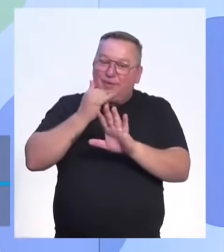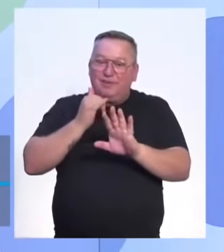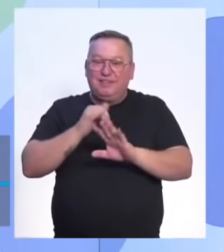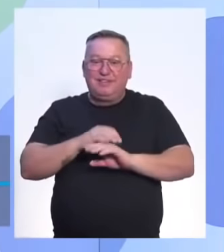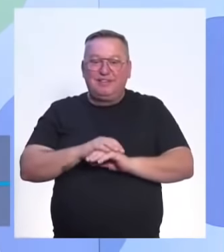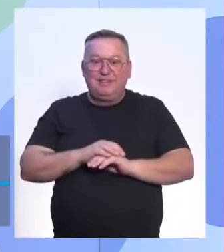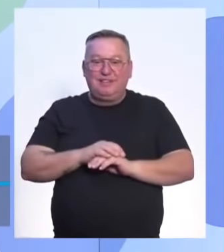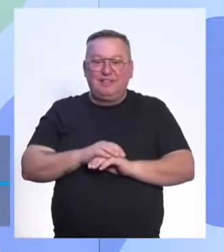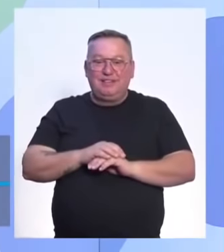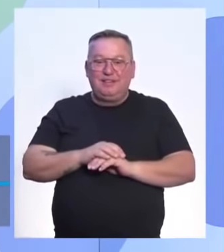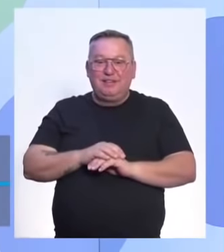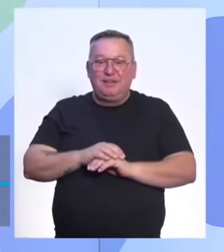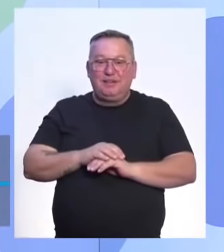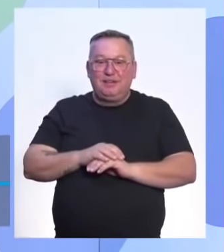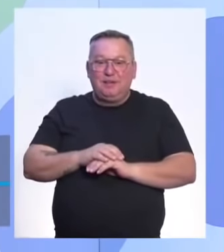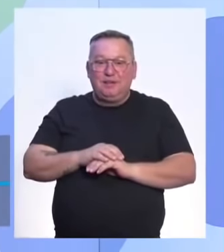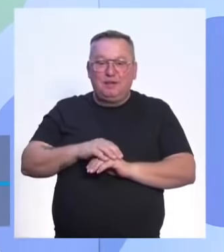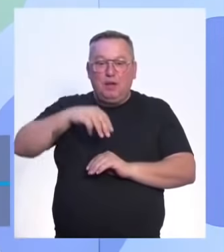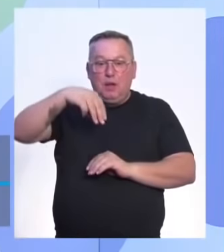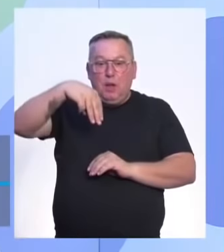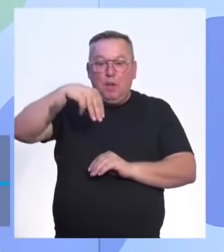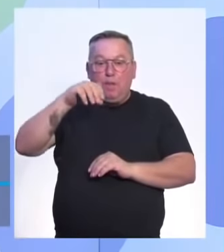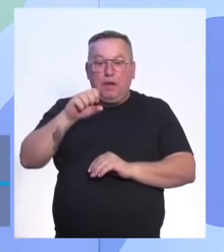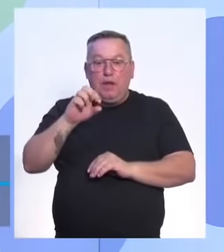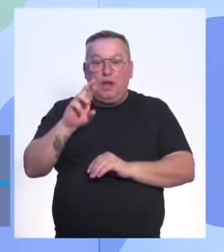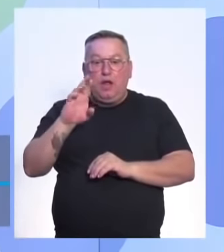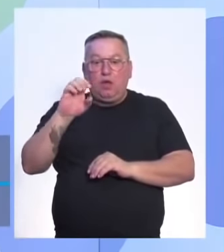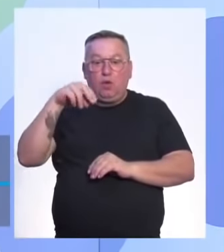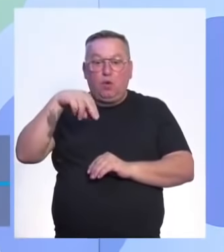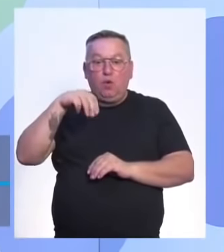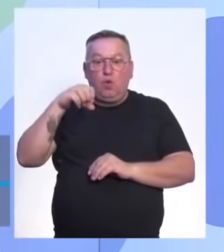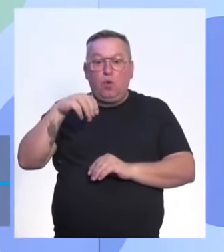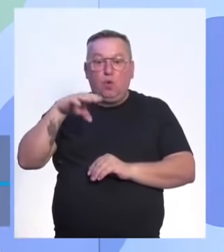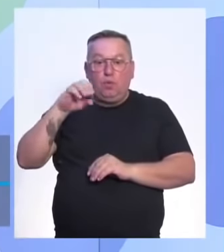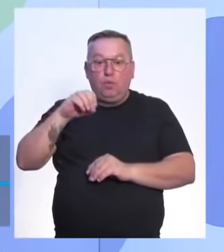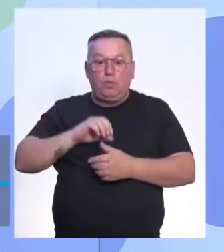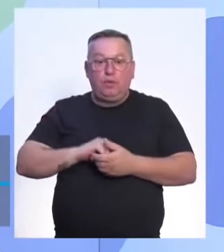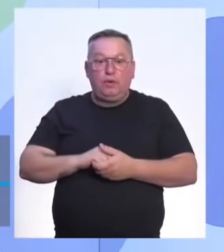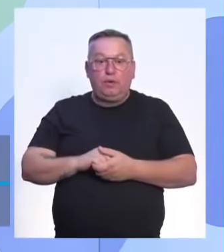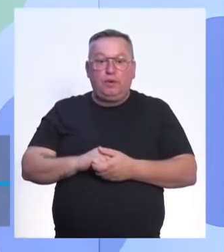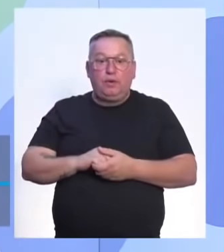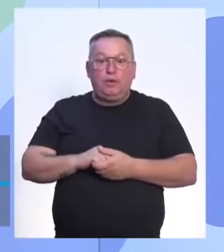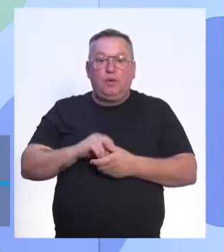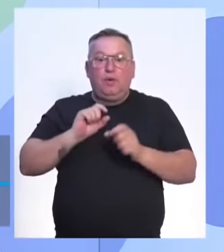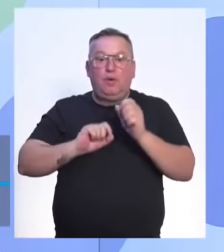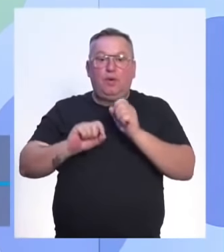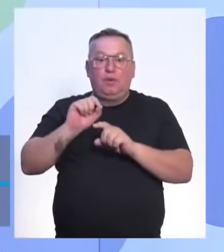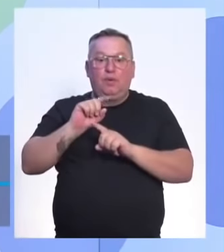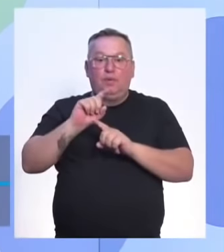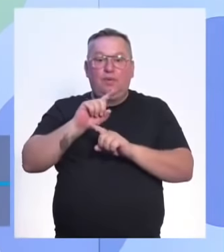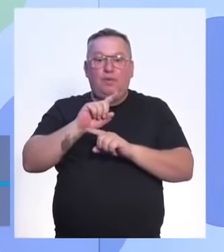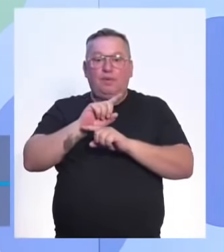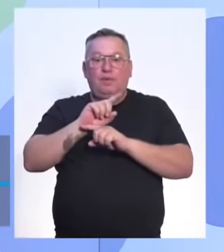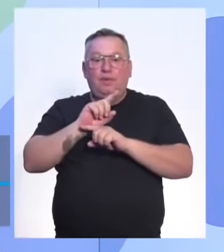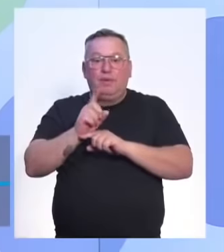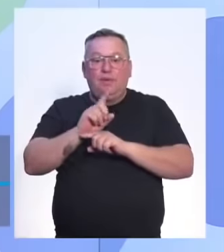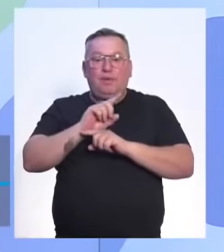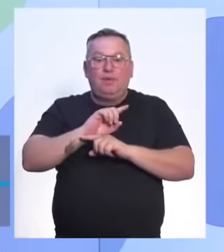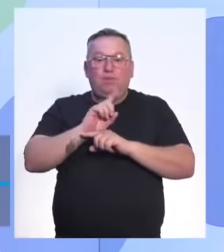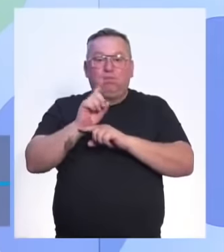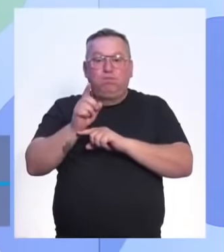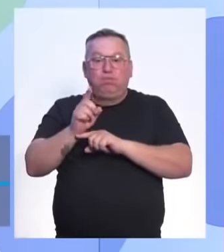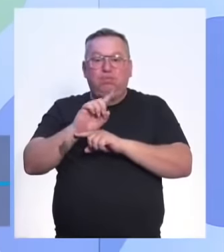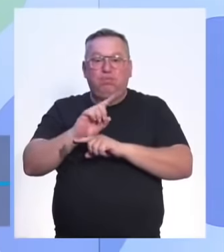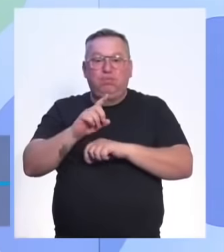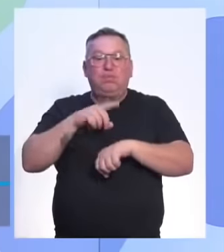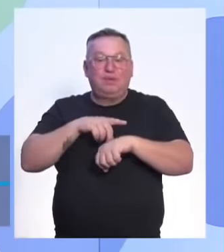tá? Metrônomo. Metrônomo, eu não sei o que é um metrônomo, ele Jonas. Ele mede aquela, a pulsação, se eu não me engano,